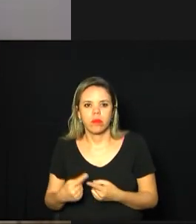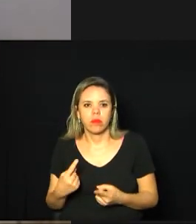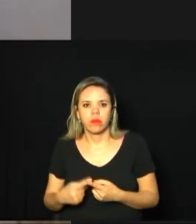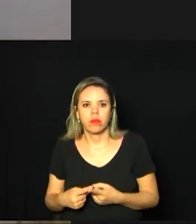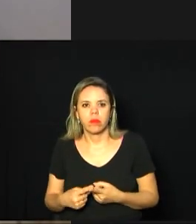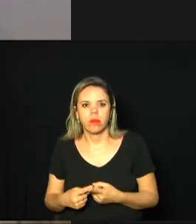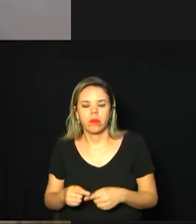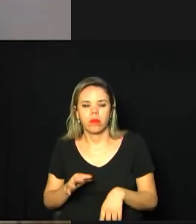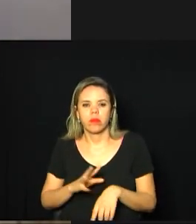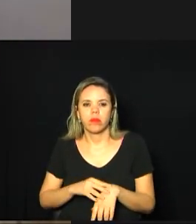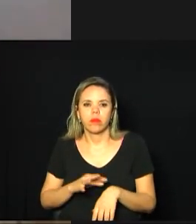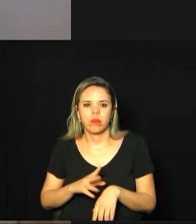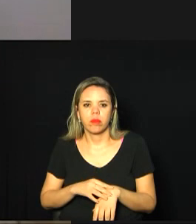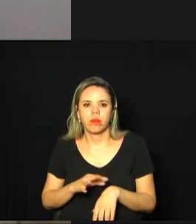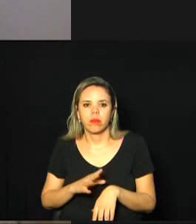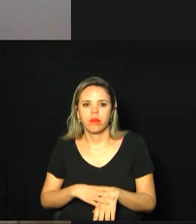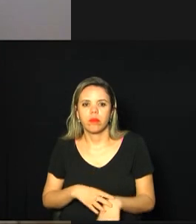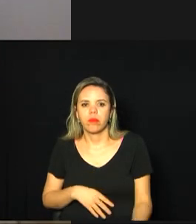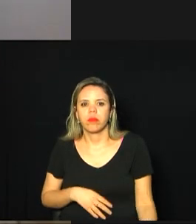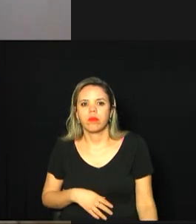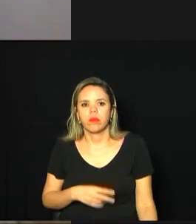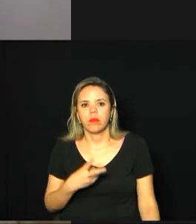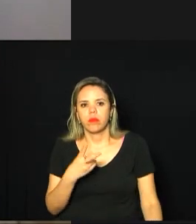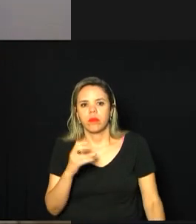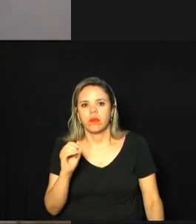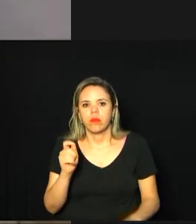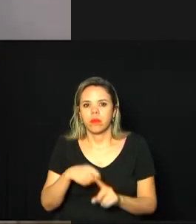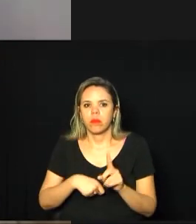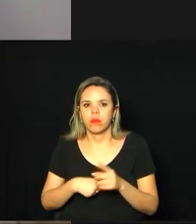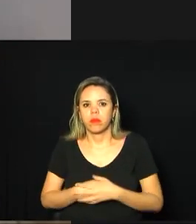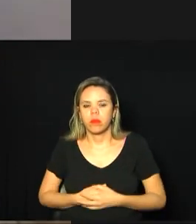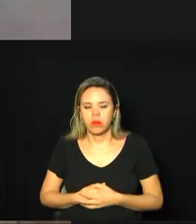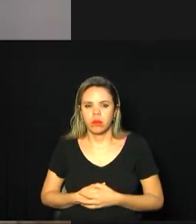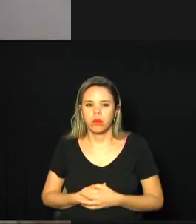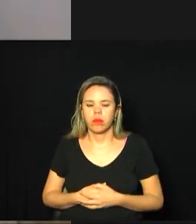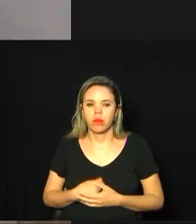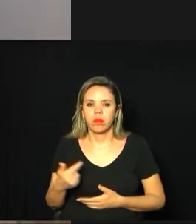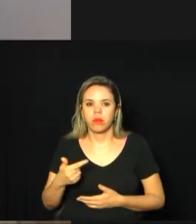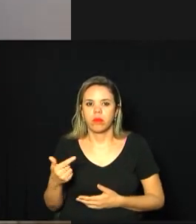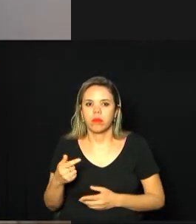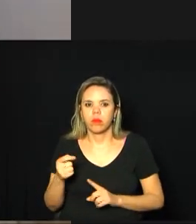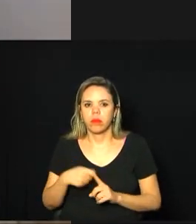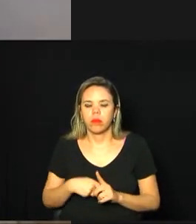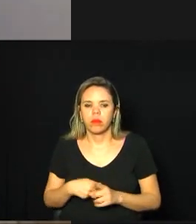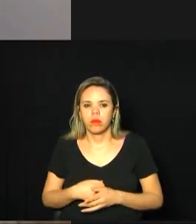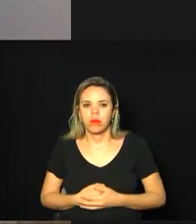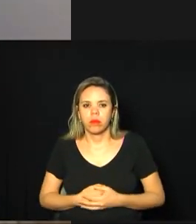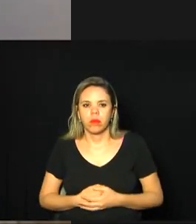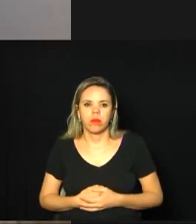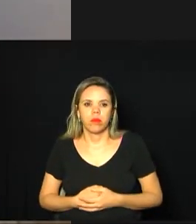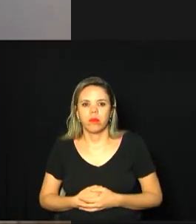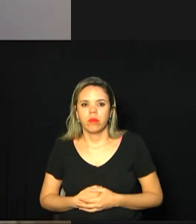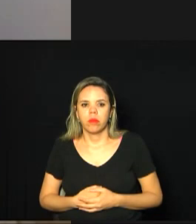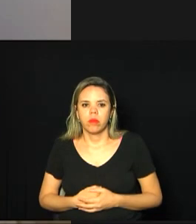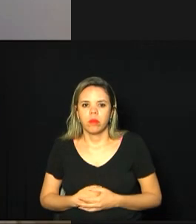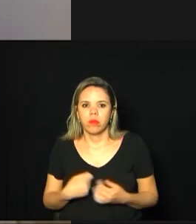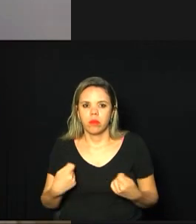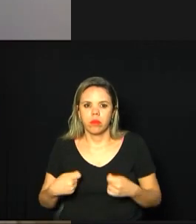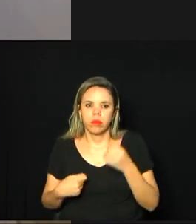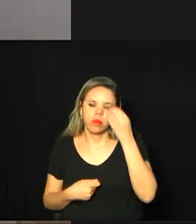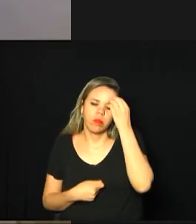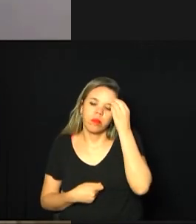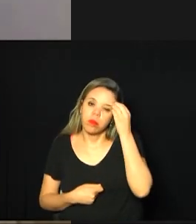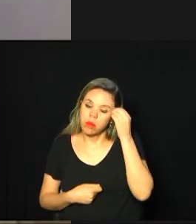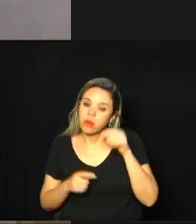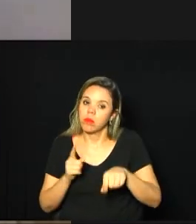com essa doença há 20 meses. Então, 22 meses agora completou, né? Então, realmente precisa